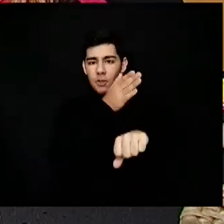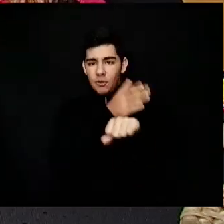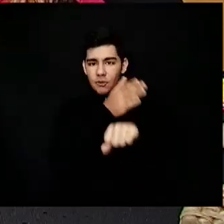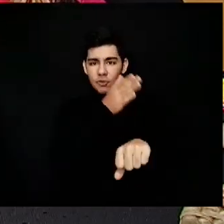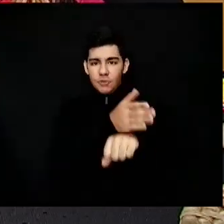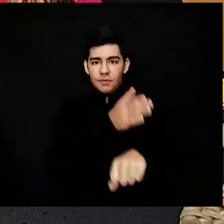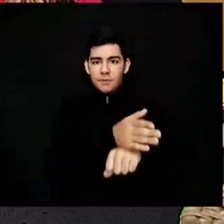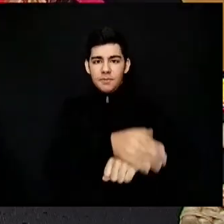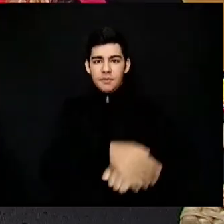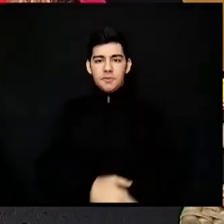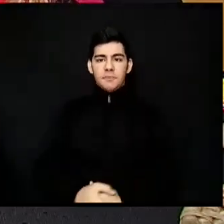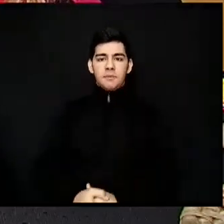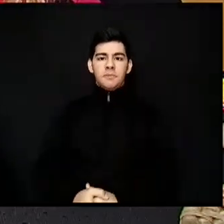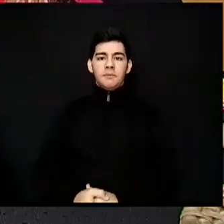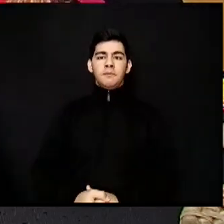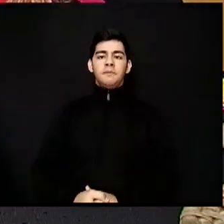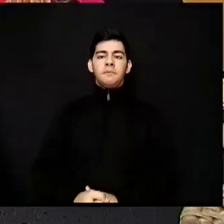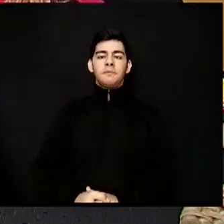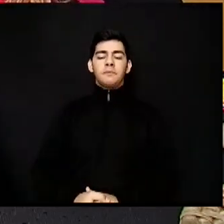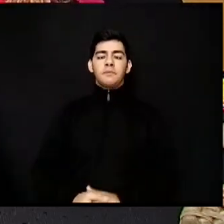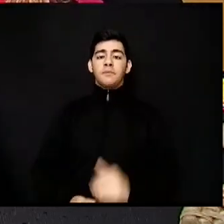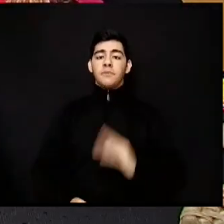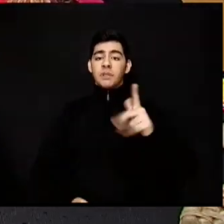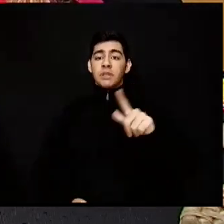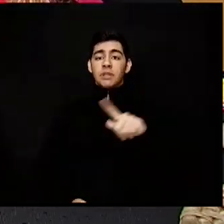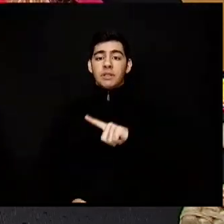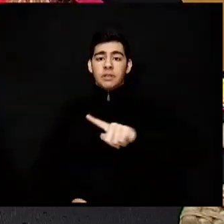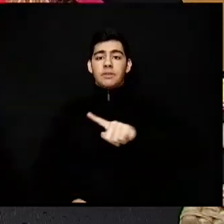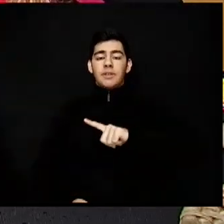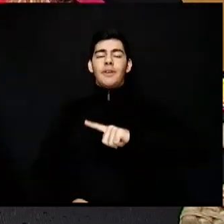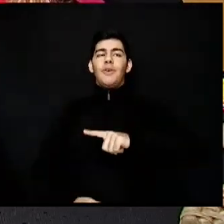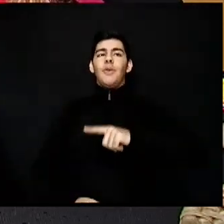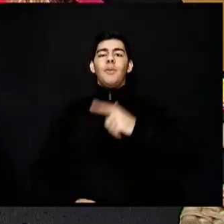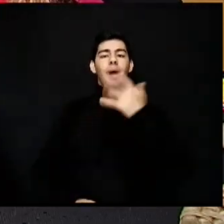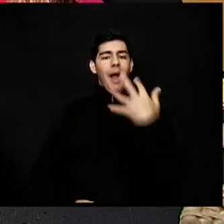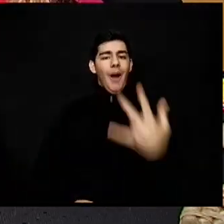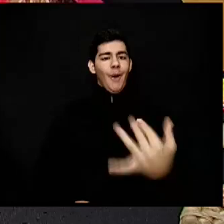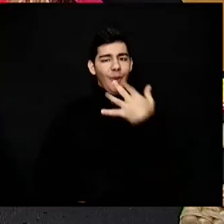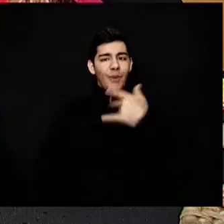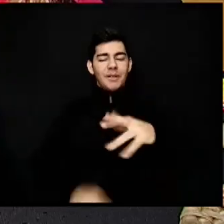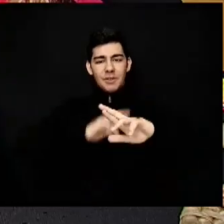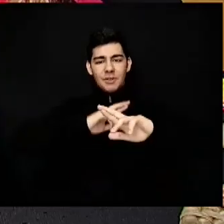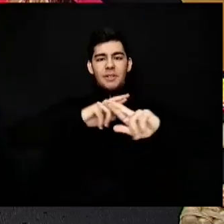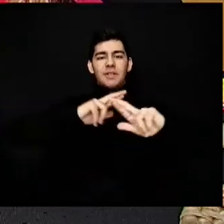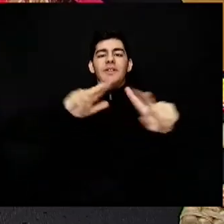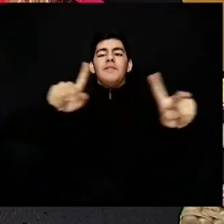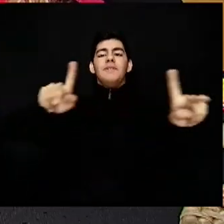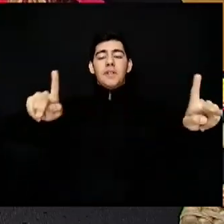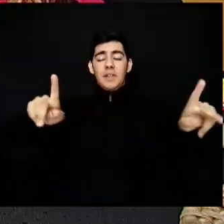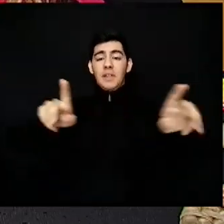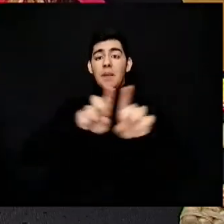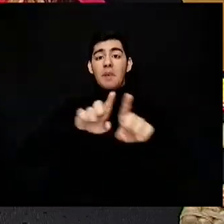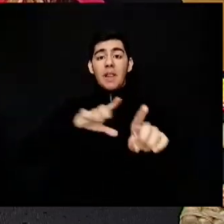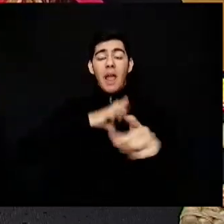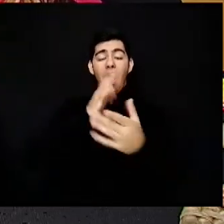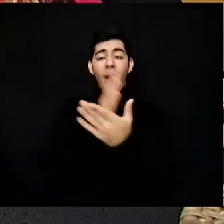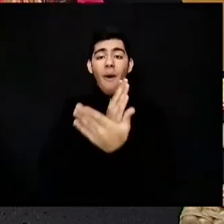uma outra tonalidade no tom da água. Sim. Já tem algumas praias, a gente consegue ver